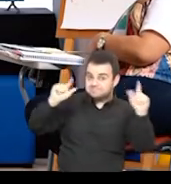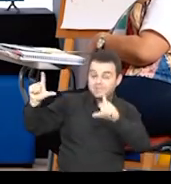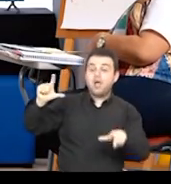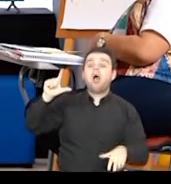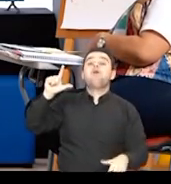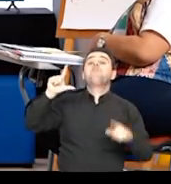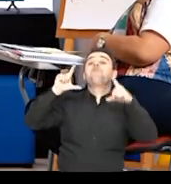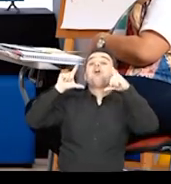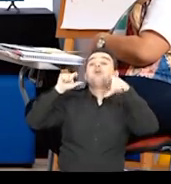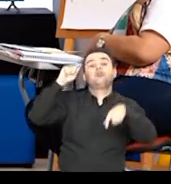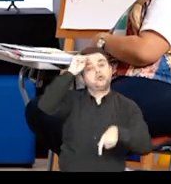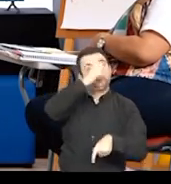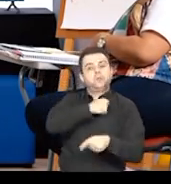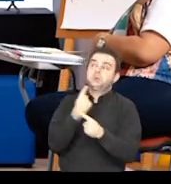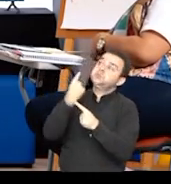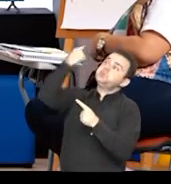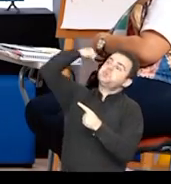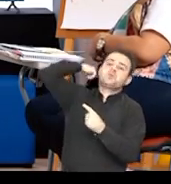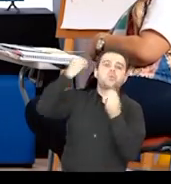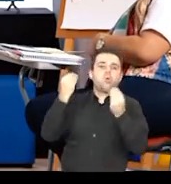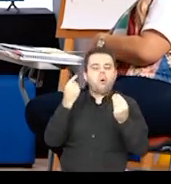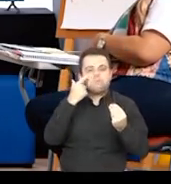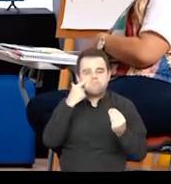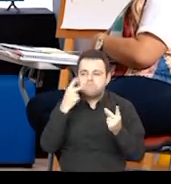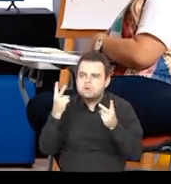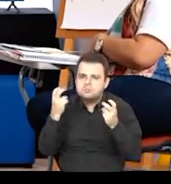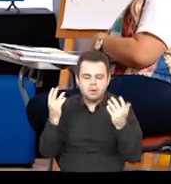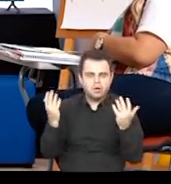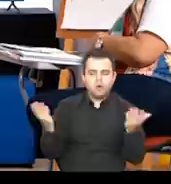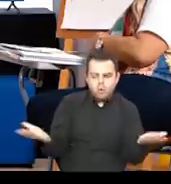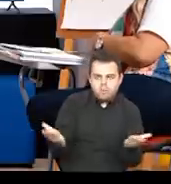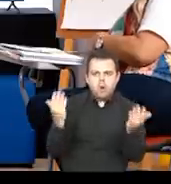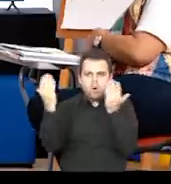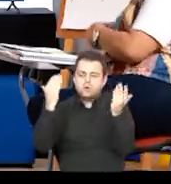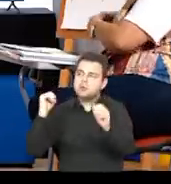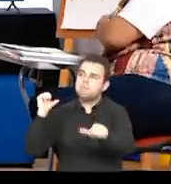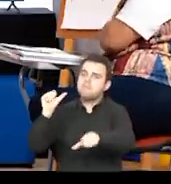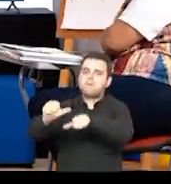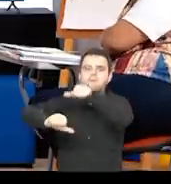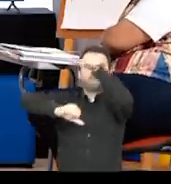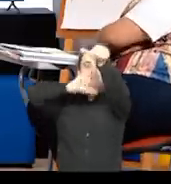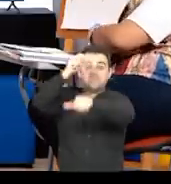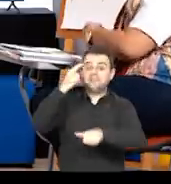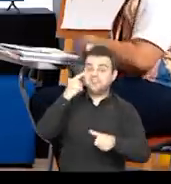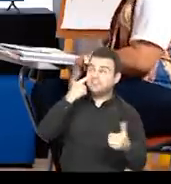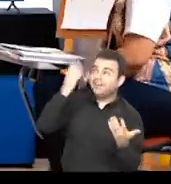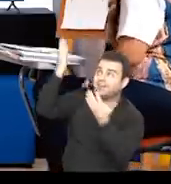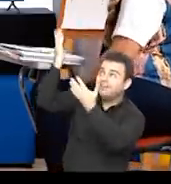José do Rio Preto para que a gente perceba as transformações que a cidade sofreu com o tempo. Vamos ver?